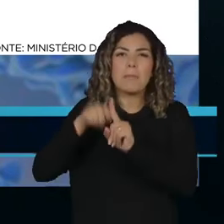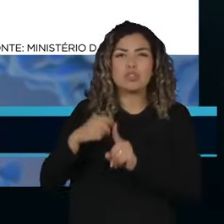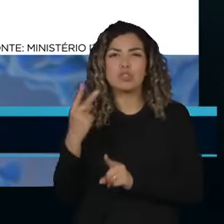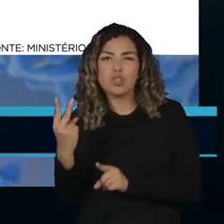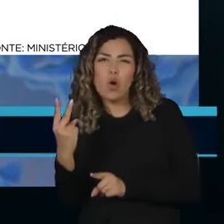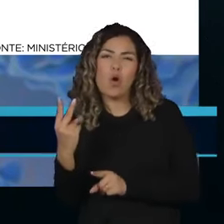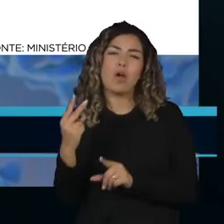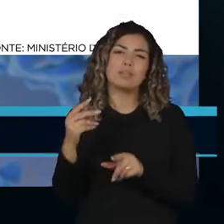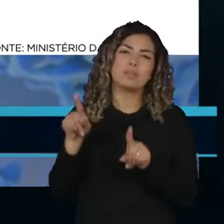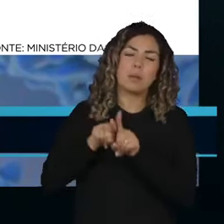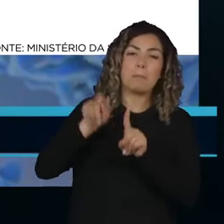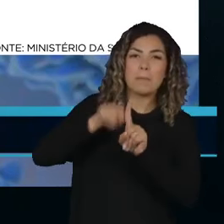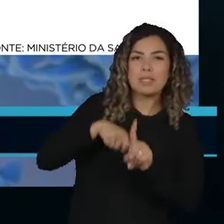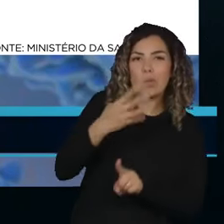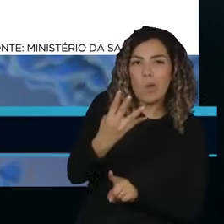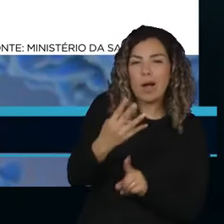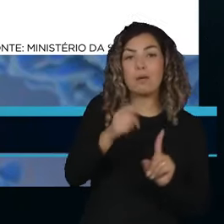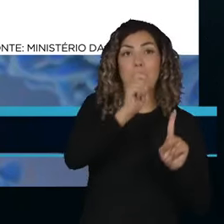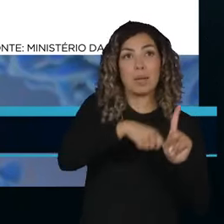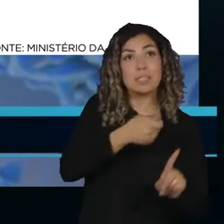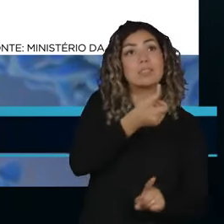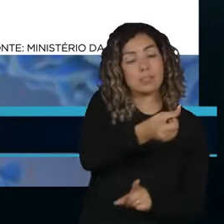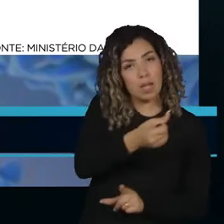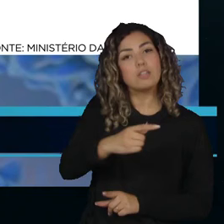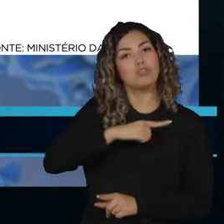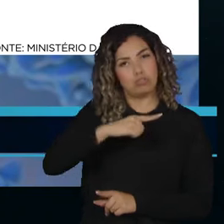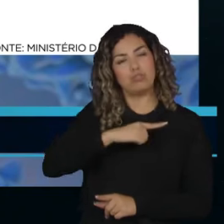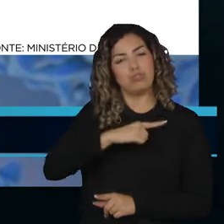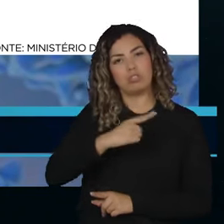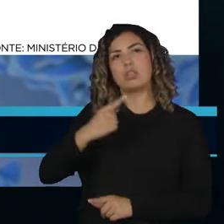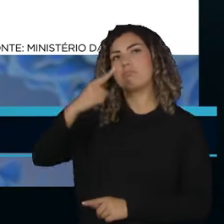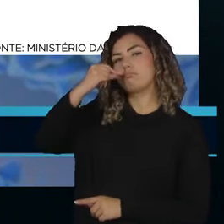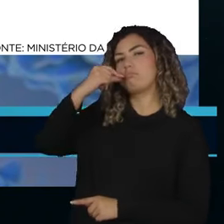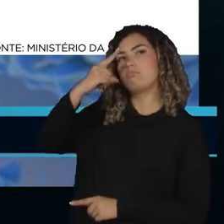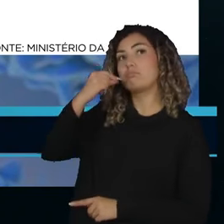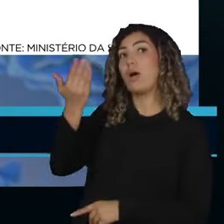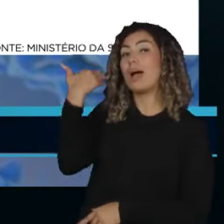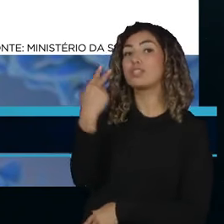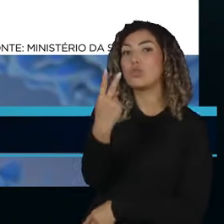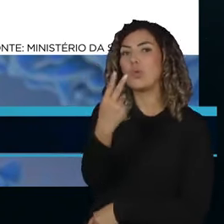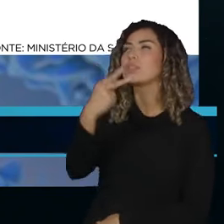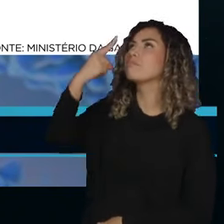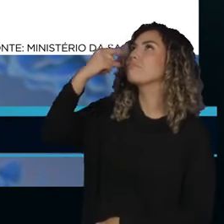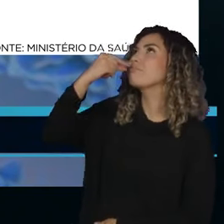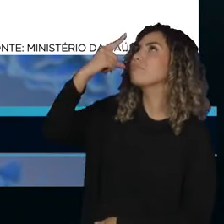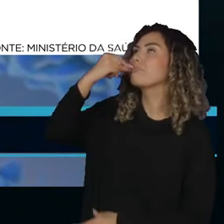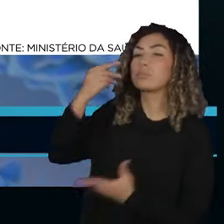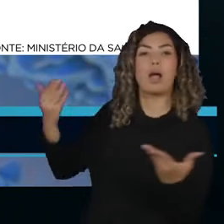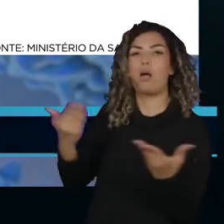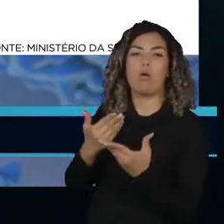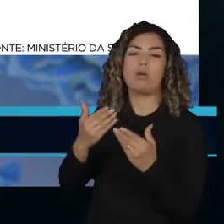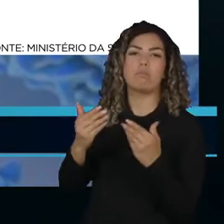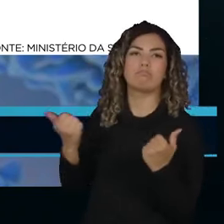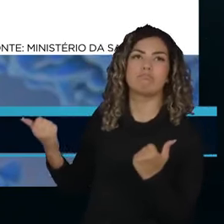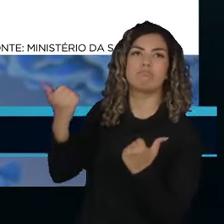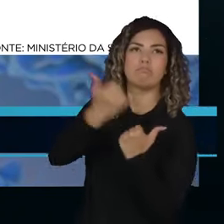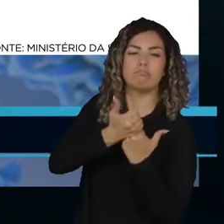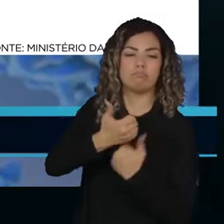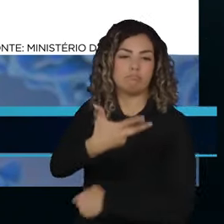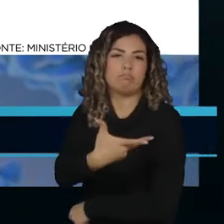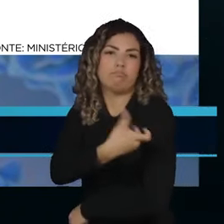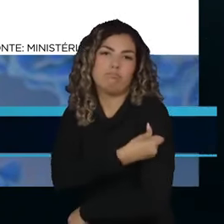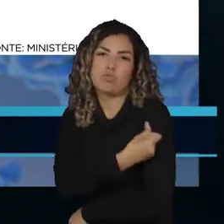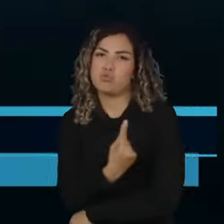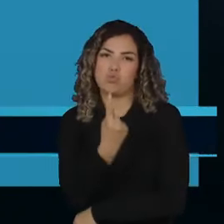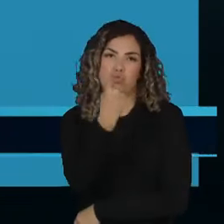que antes era feito com a gotinha em 2 doses, passará a acontecer com a versão injetável em dose única, com 1 ano e